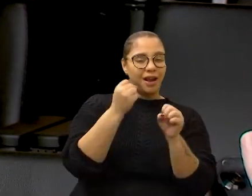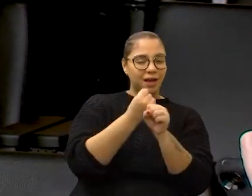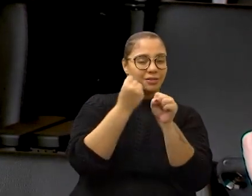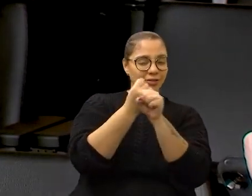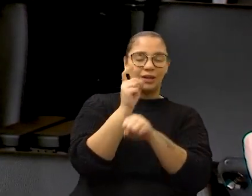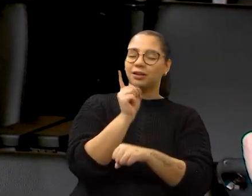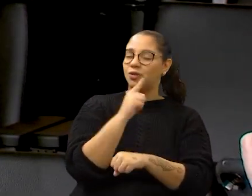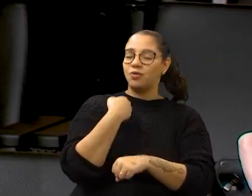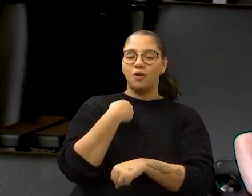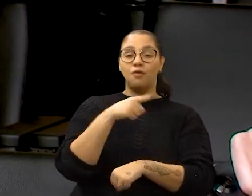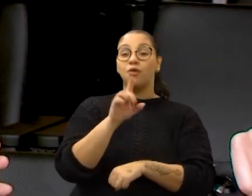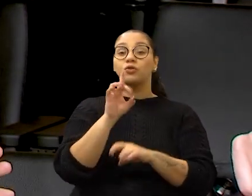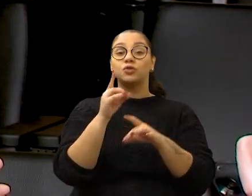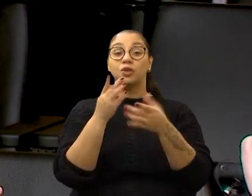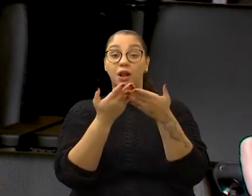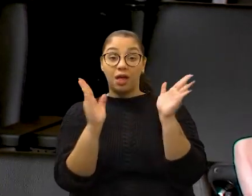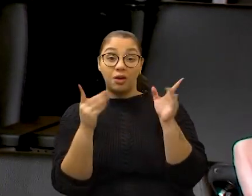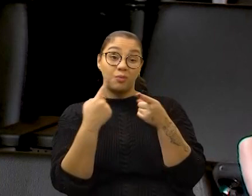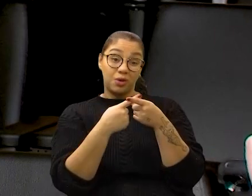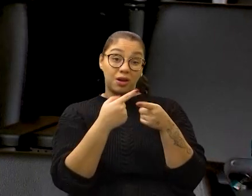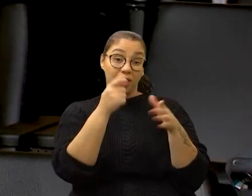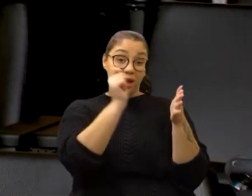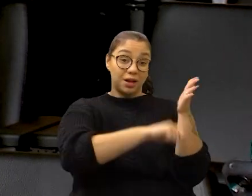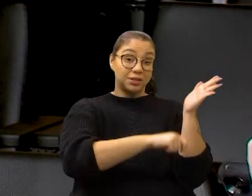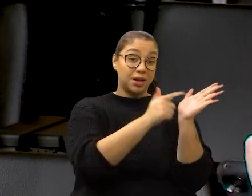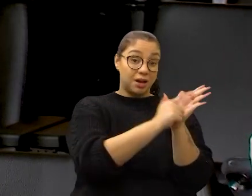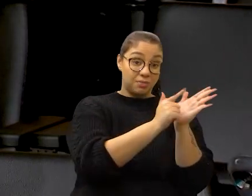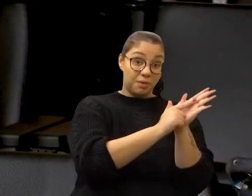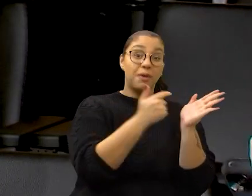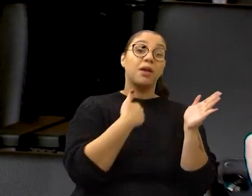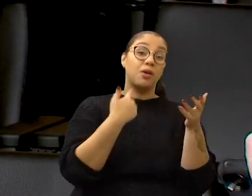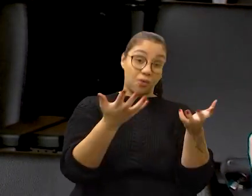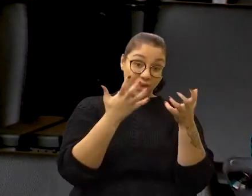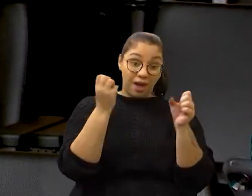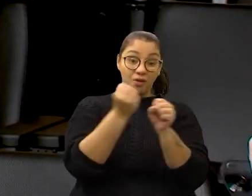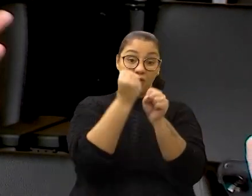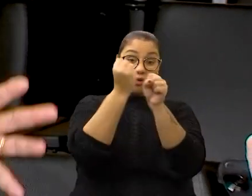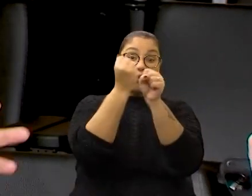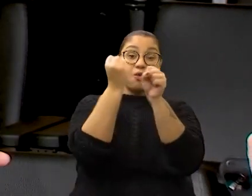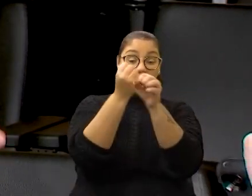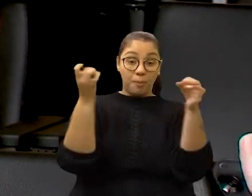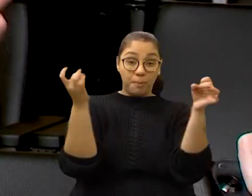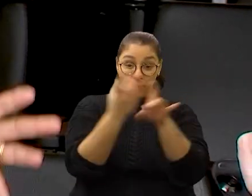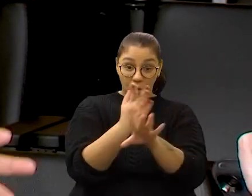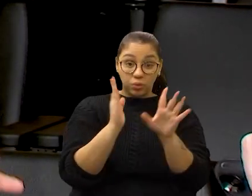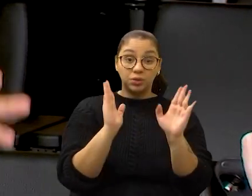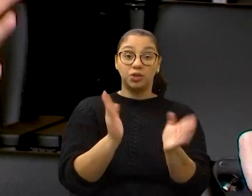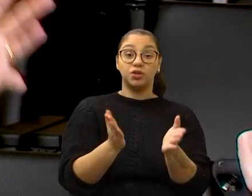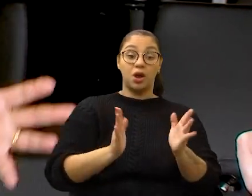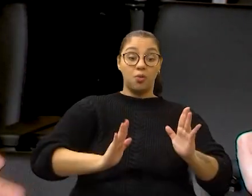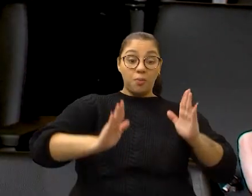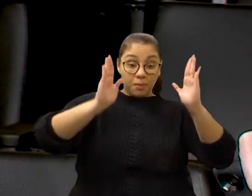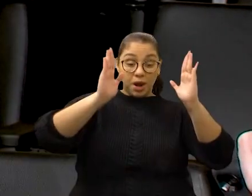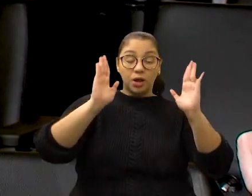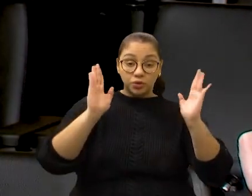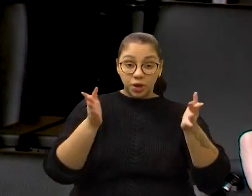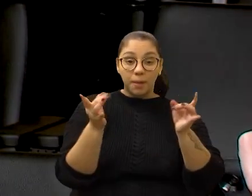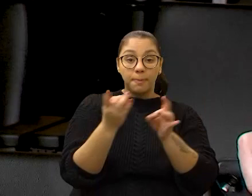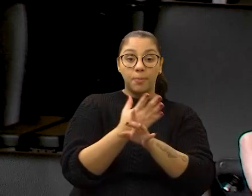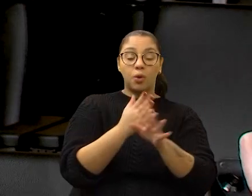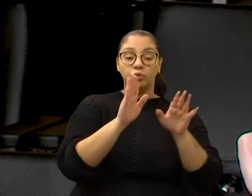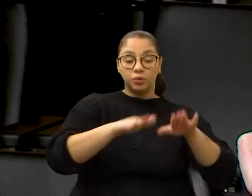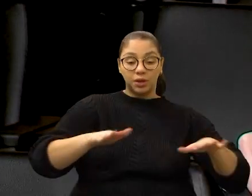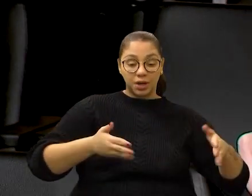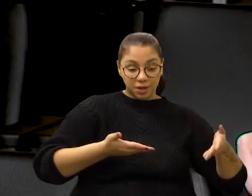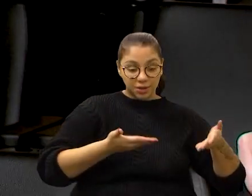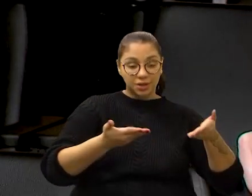vou, só vou na inauguração, porque assinar papel é uma coisa, eu quero ver a creche em pé, eu quero ver a creche, o prédio ali pronto para receber as